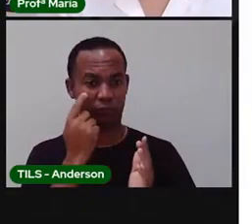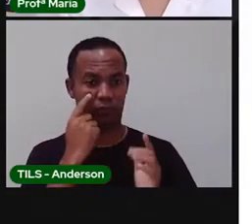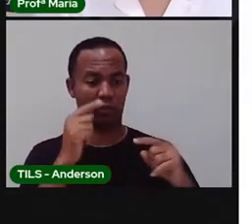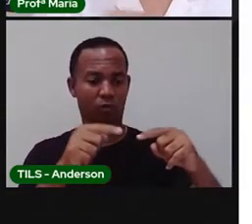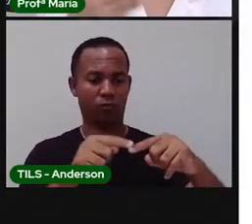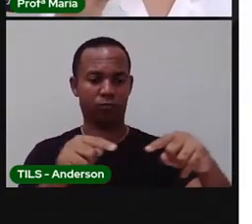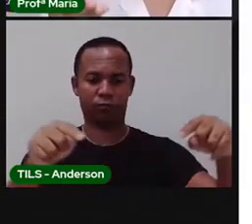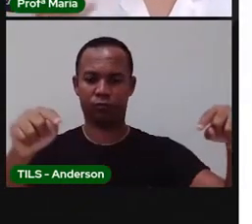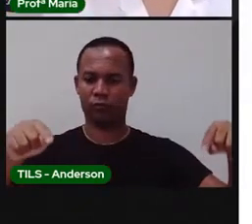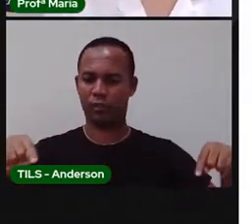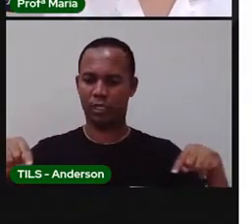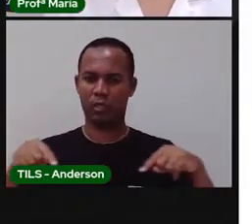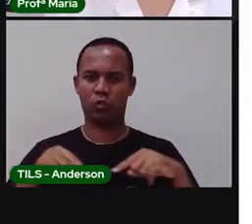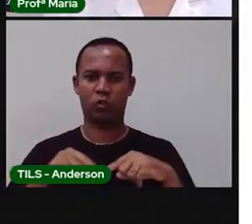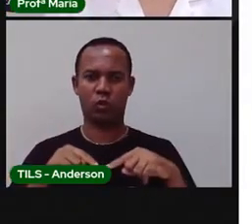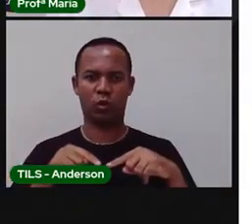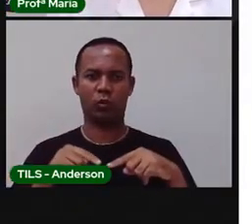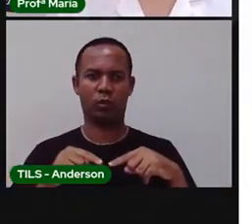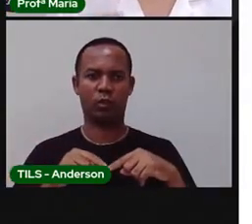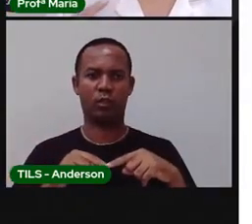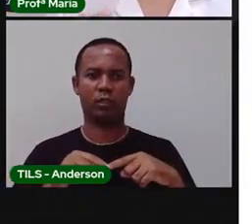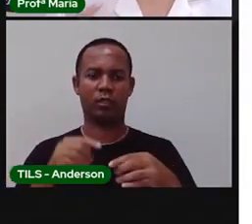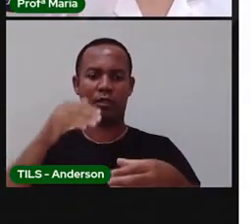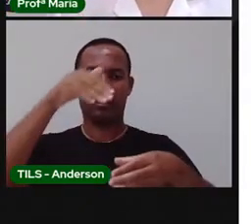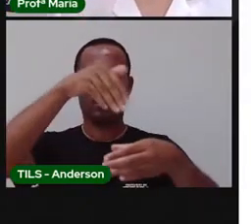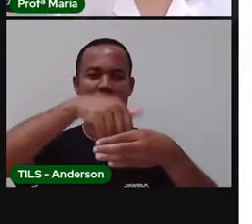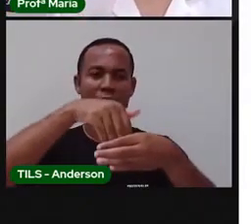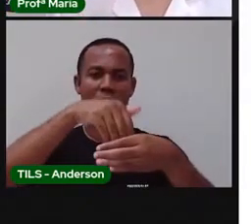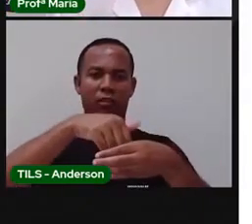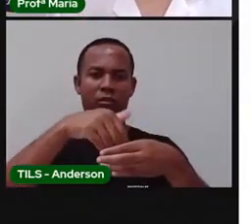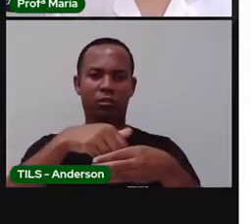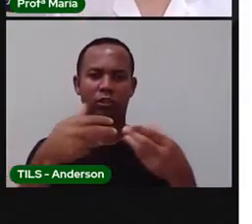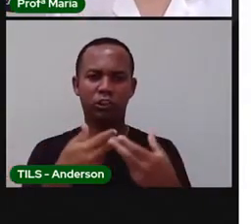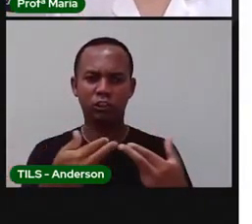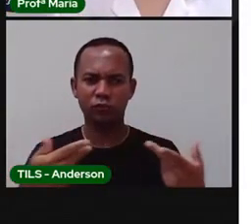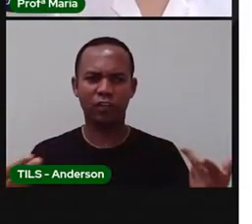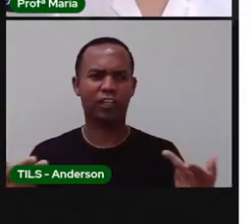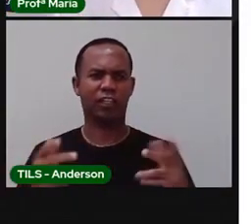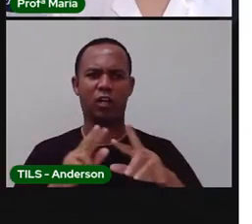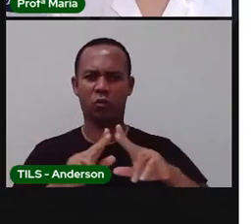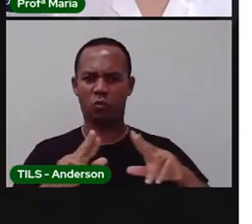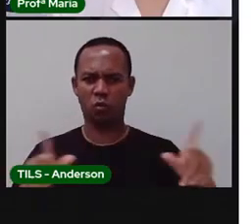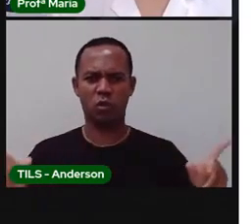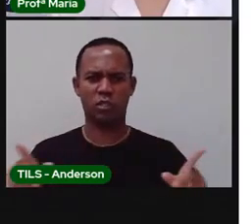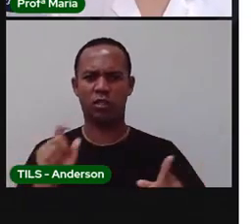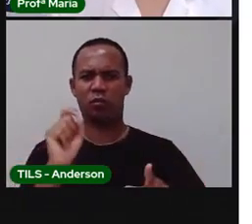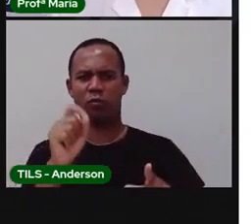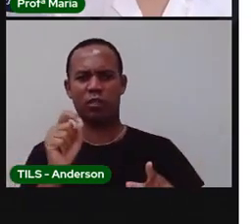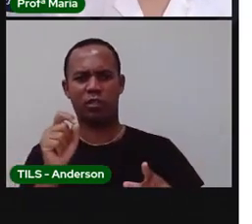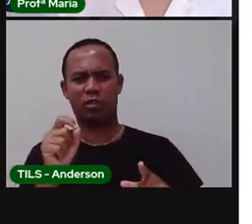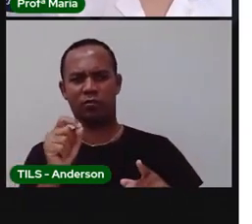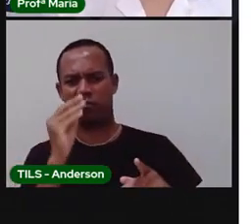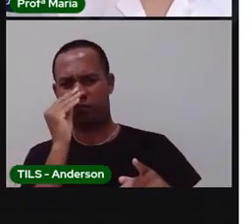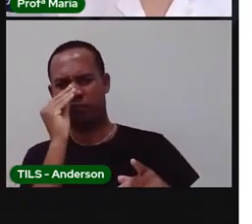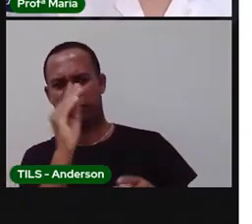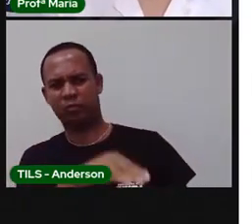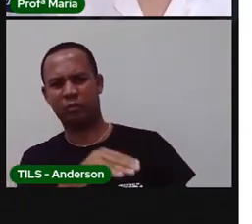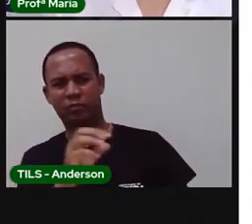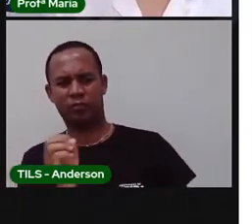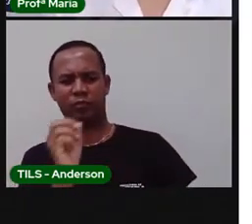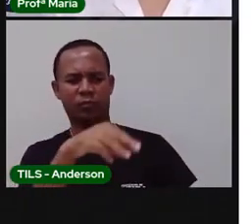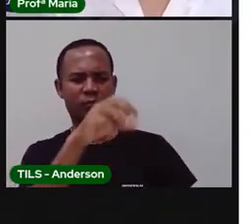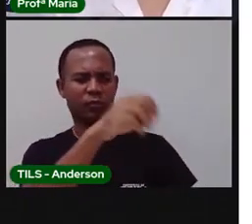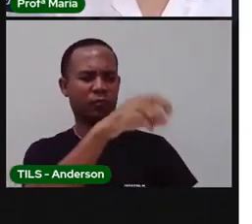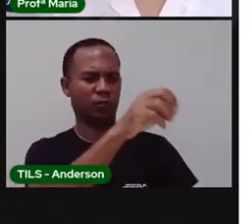enorme, né? E dentro desse caixote existem várias verduras e várias coisas que foram jogadas fora. Aí a